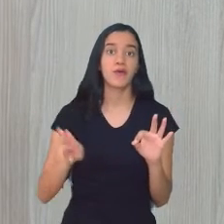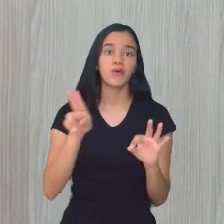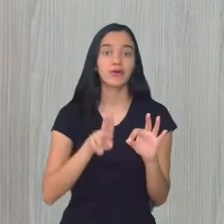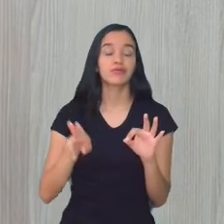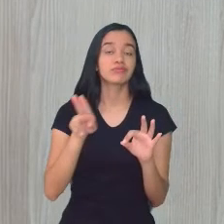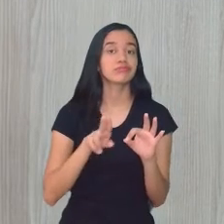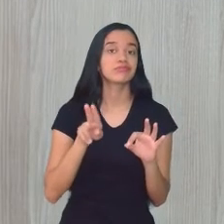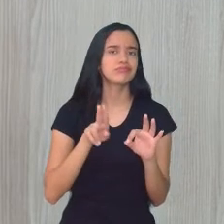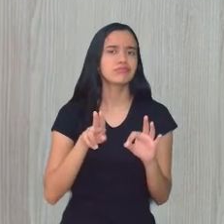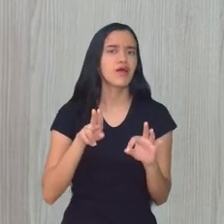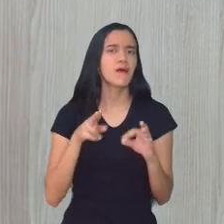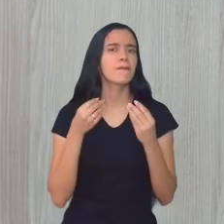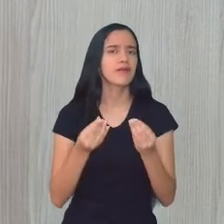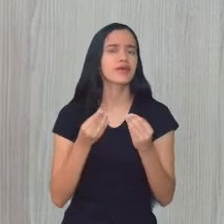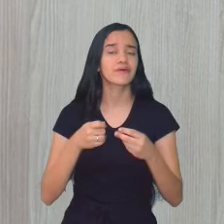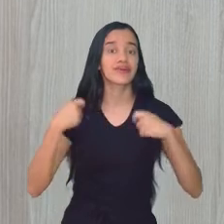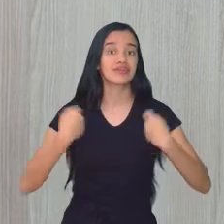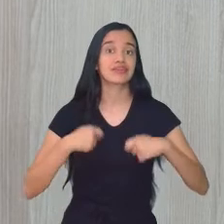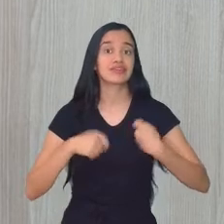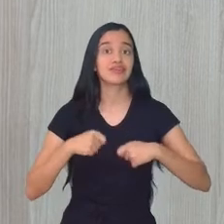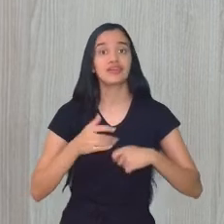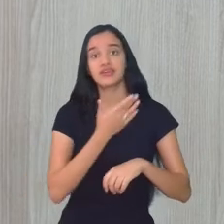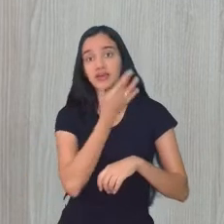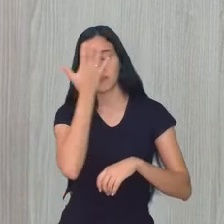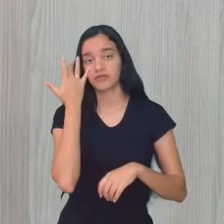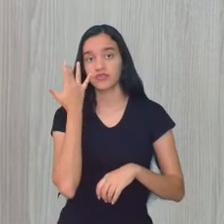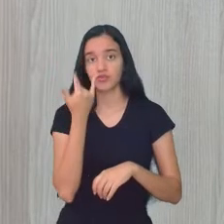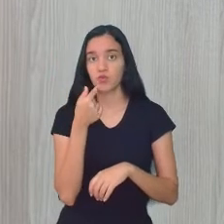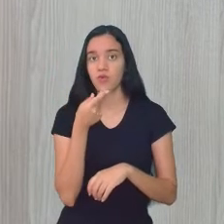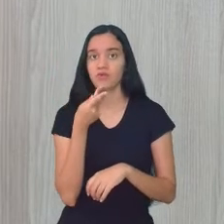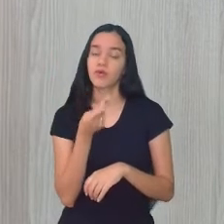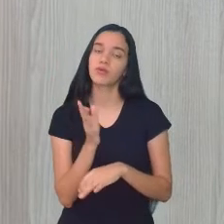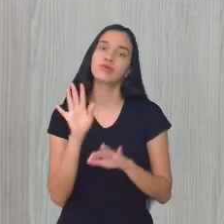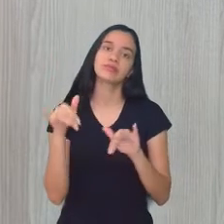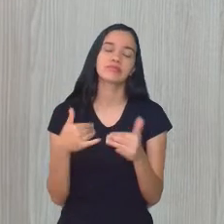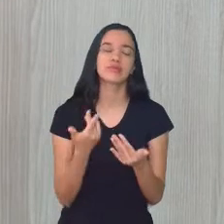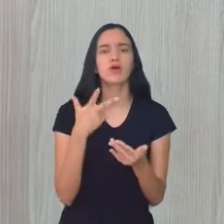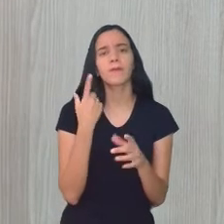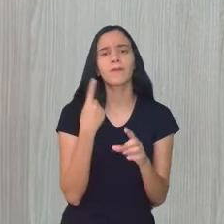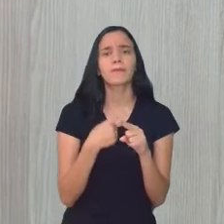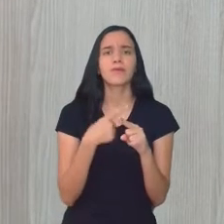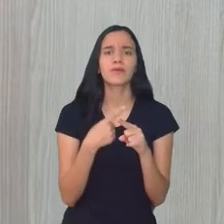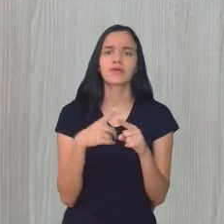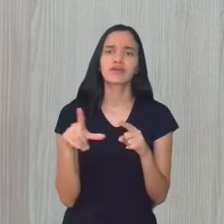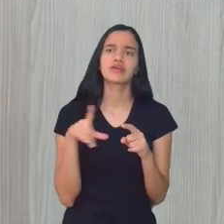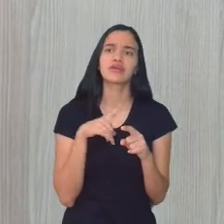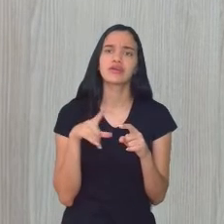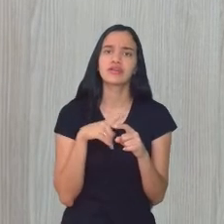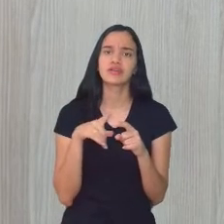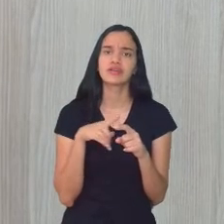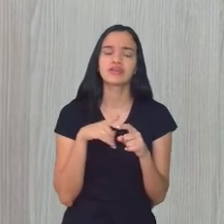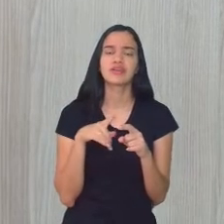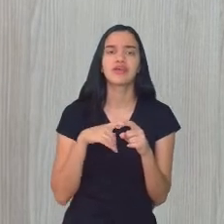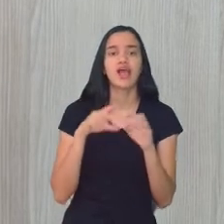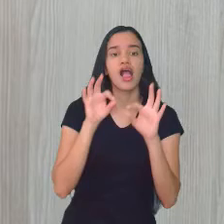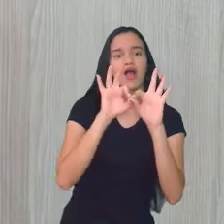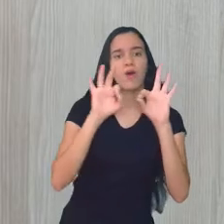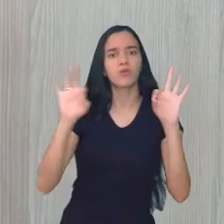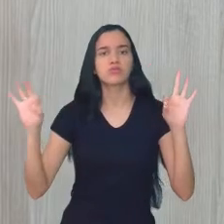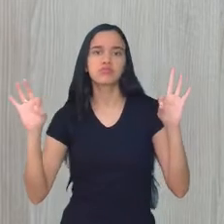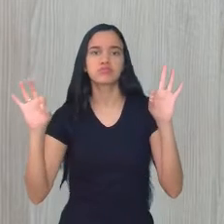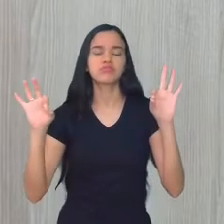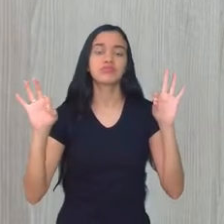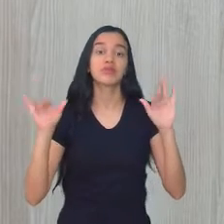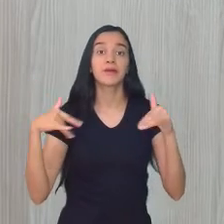utilizada justamente com essa necessidade que a professora Tânia falou, tá? Então, por que a gente tem essas unidades de medidas